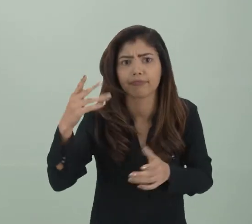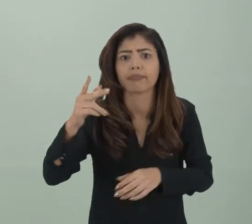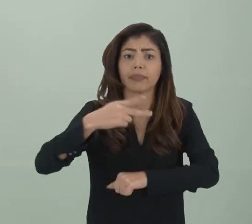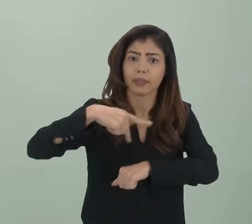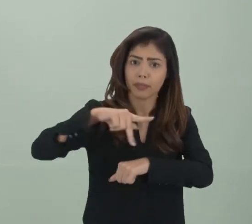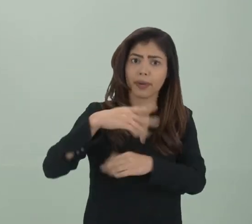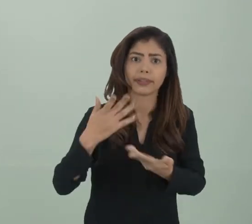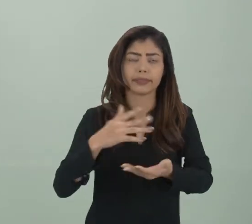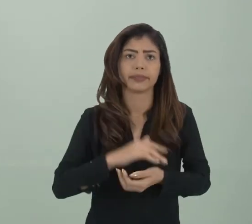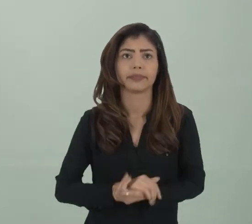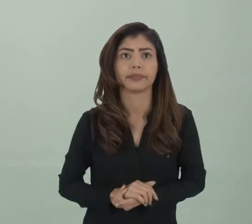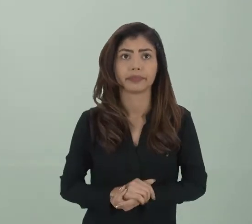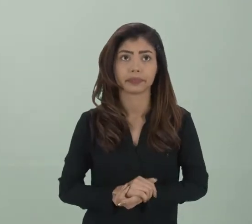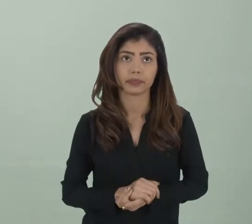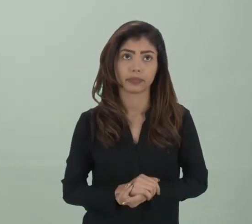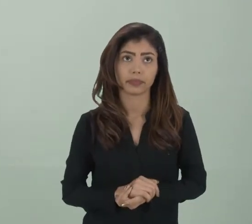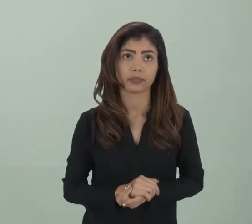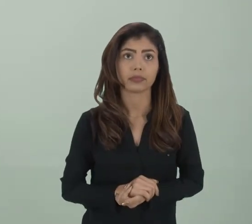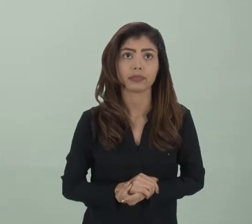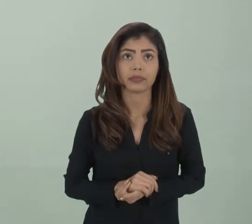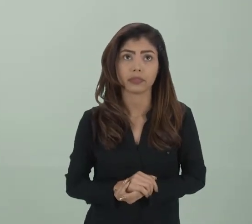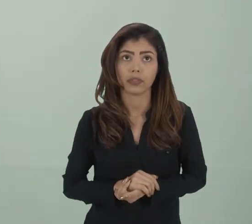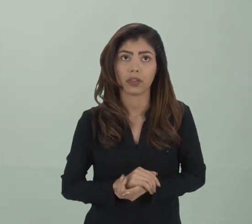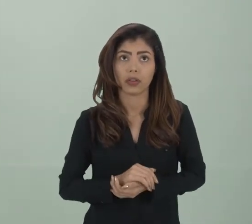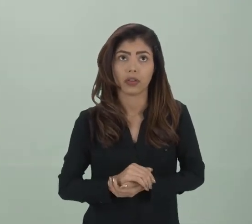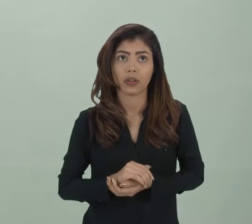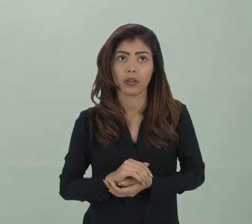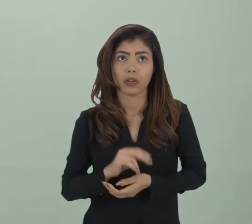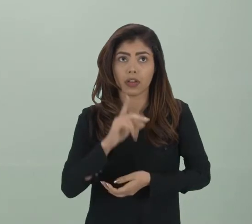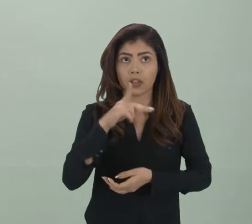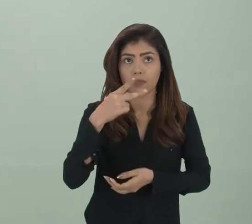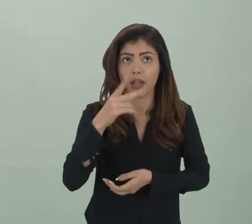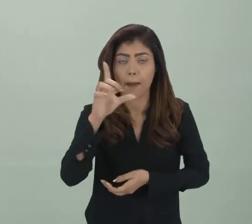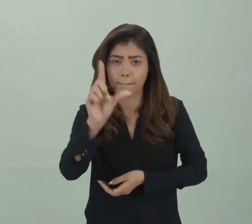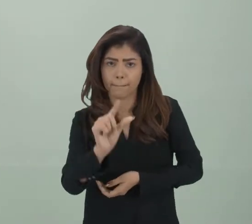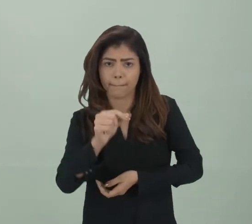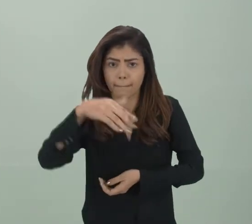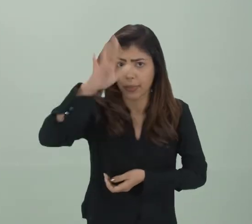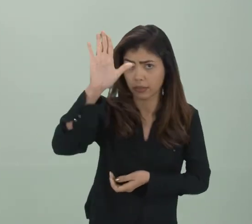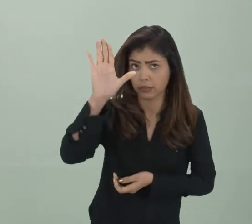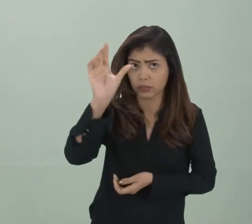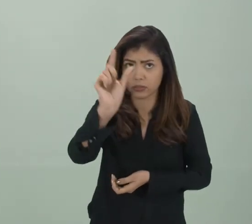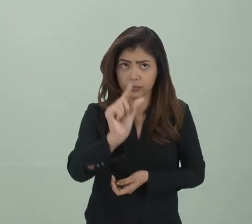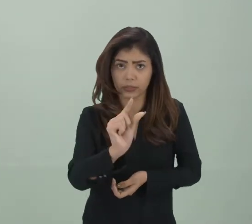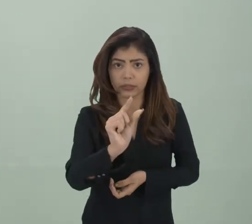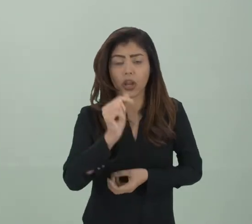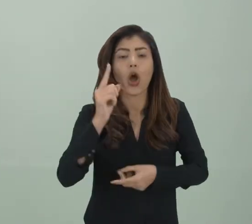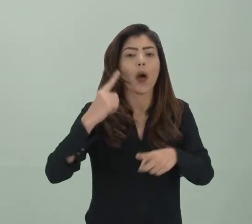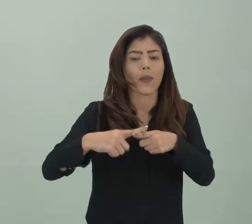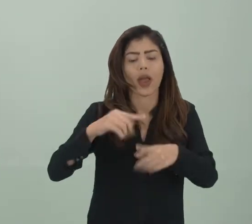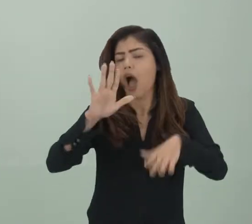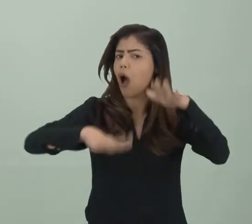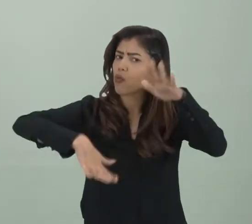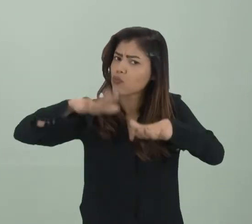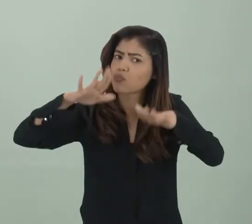de Andalucia. E se diz mais com menos. Exatamente por isso, porque algumas